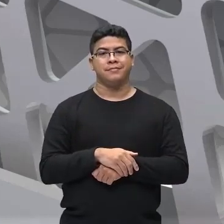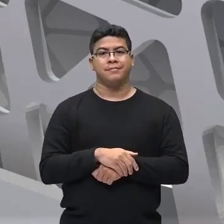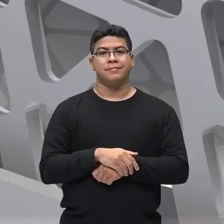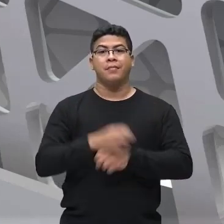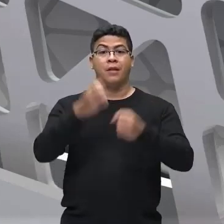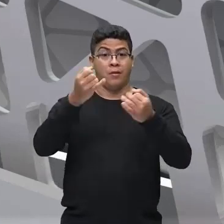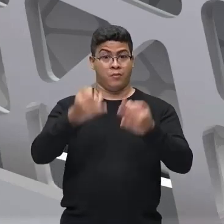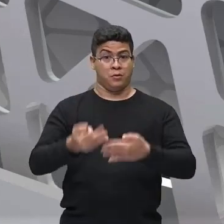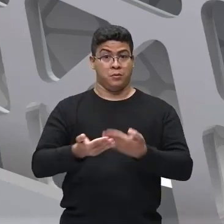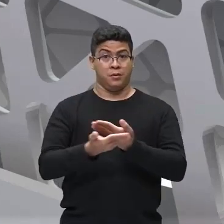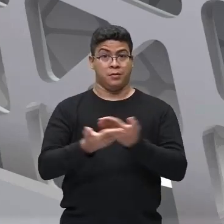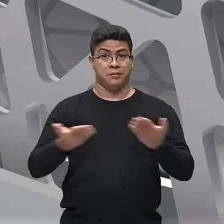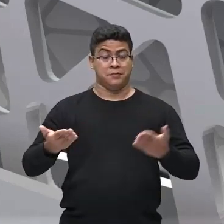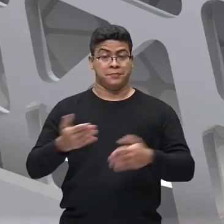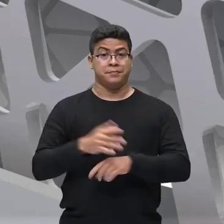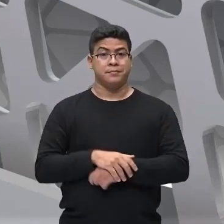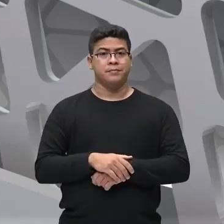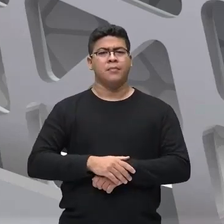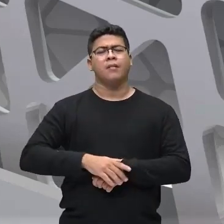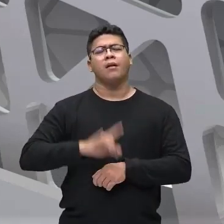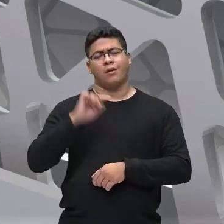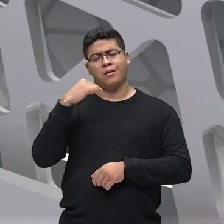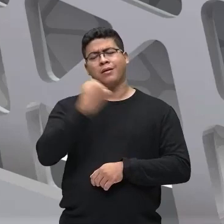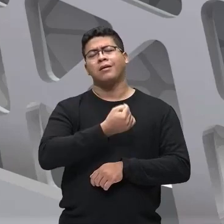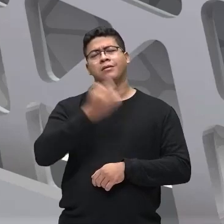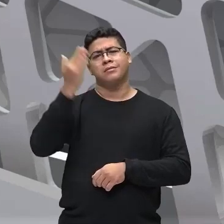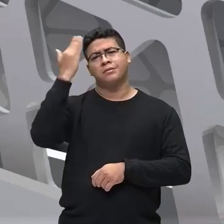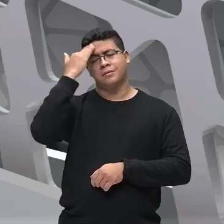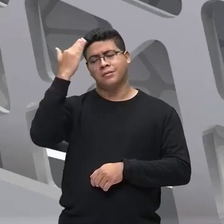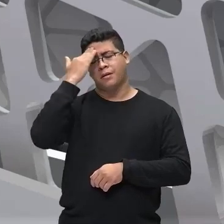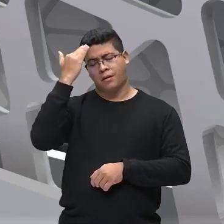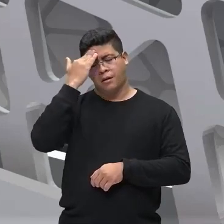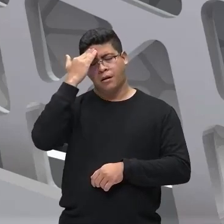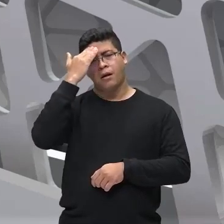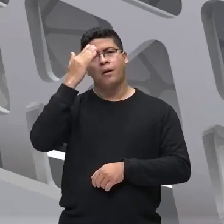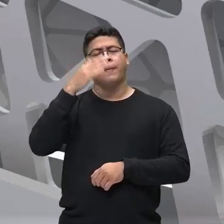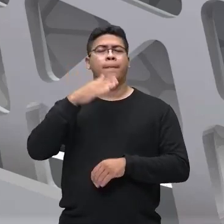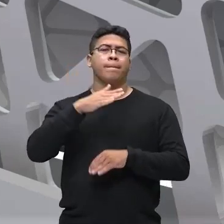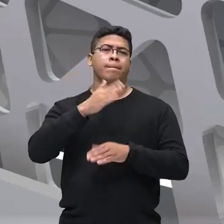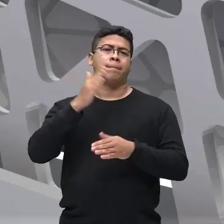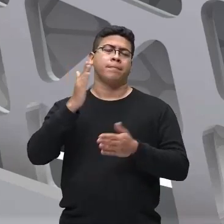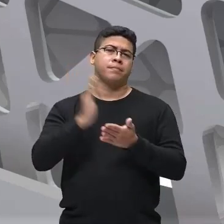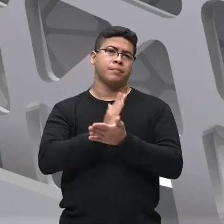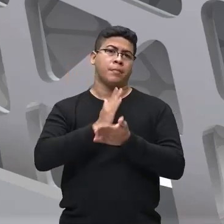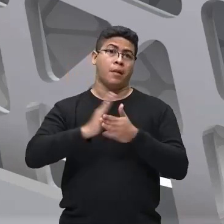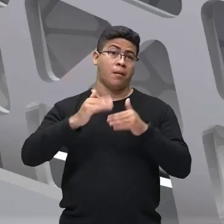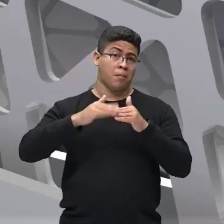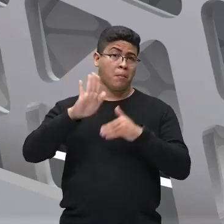para vocês. Nós sabemos que a maioria das pessoas que